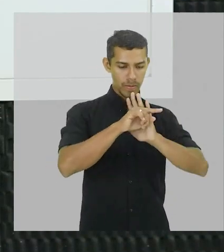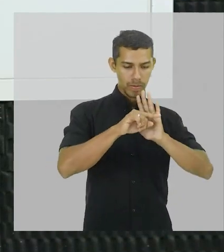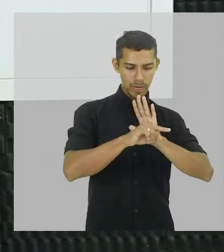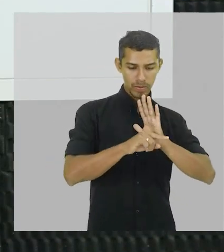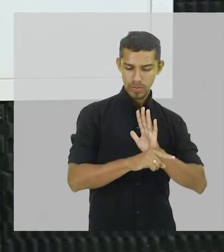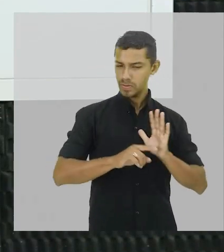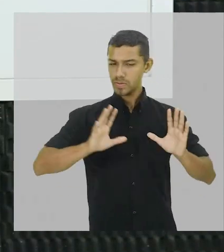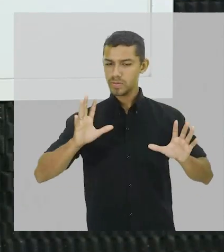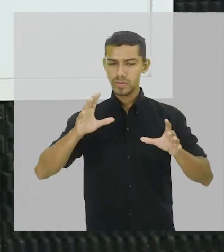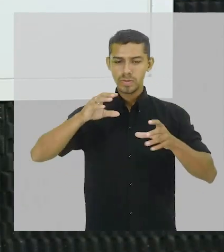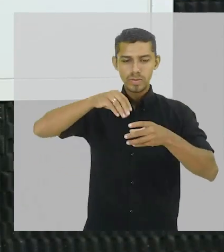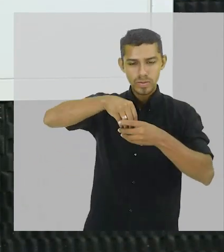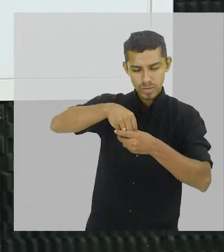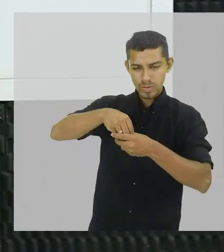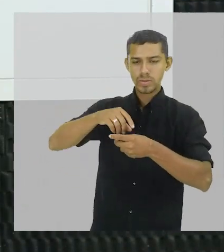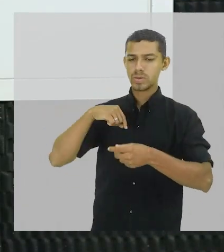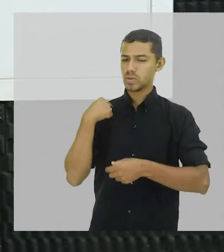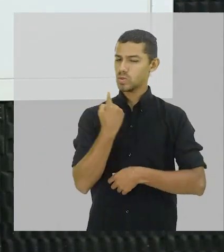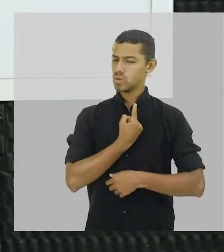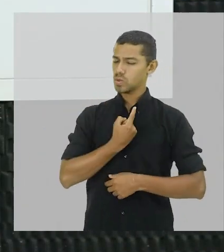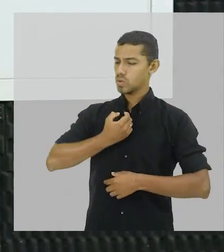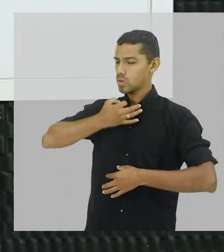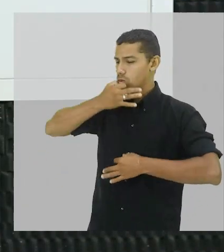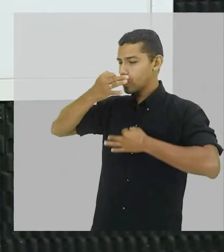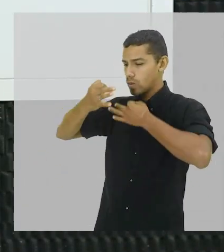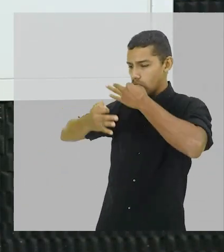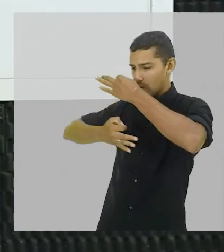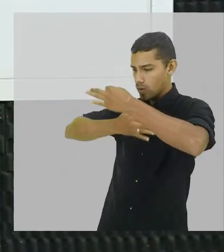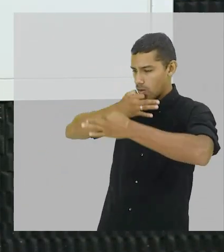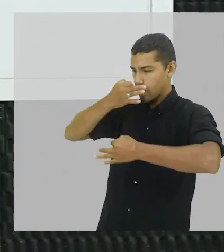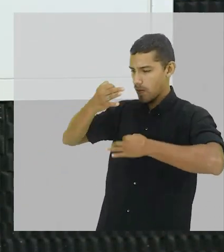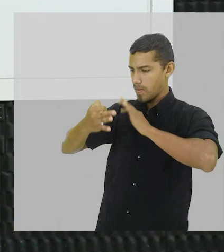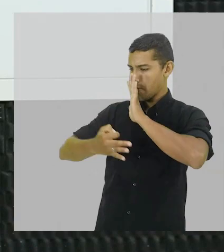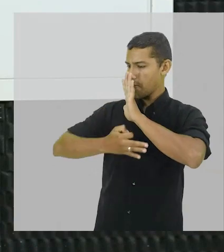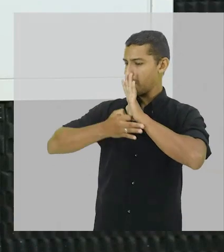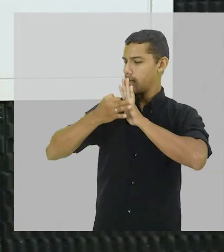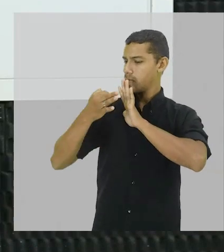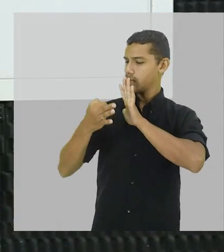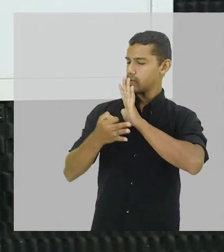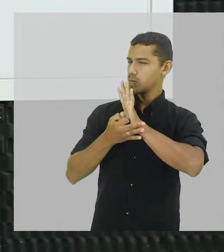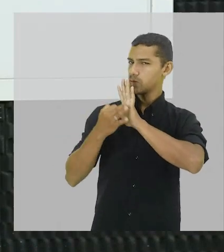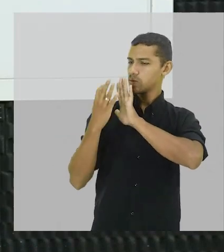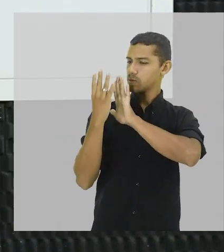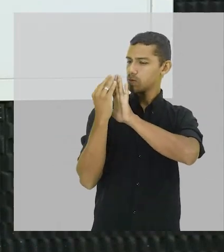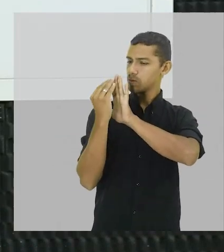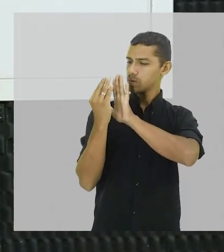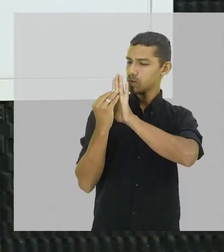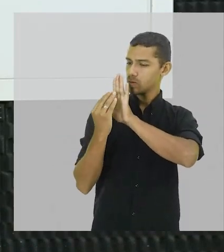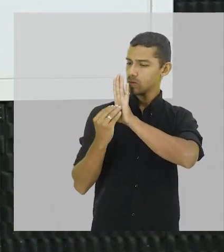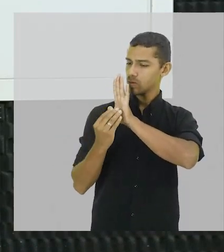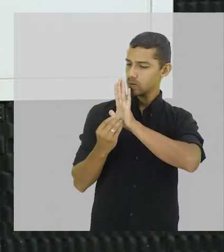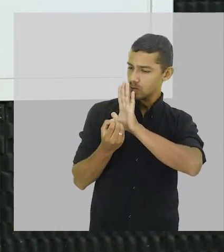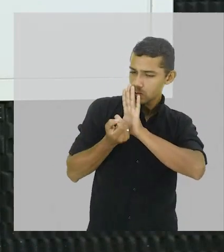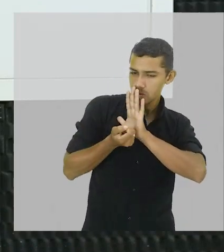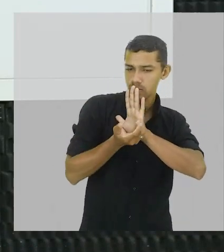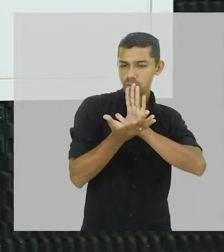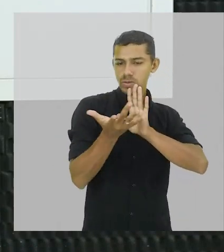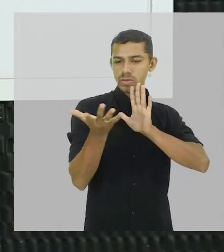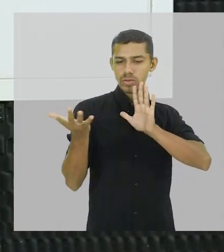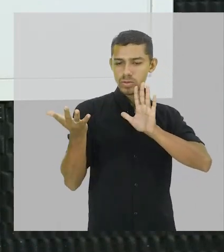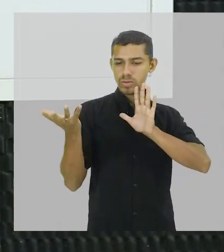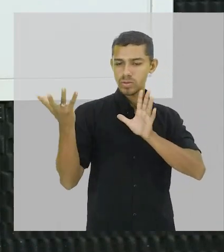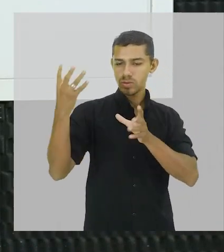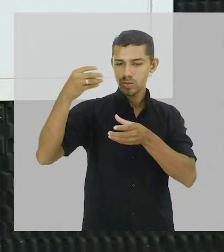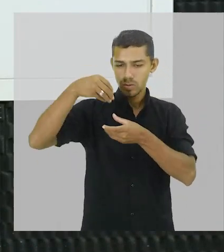resolução dessas questões, nós vamos comentar, né, esses conteúdos que estão aí dentro